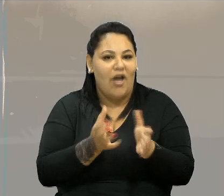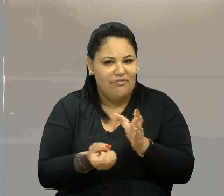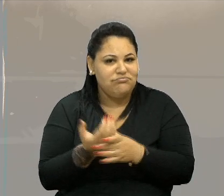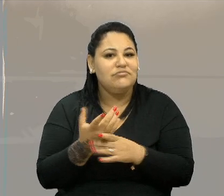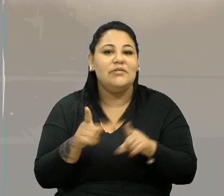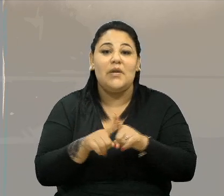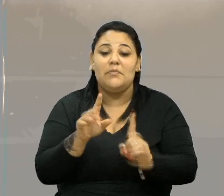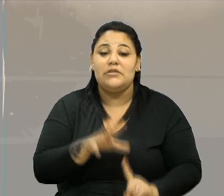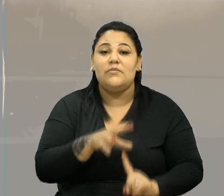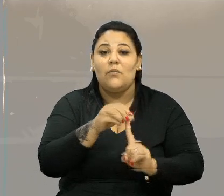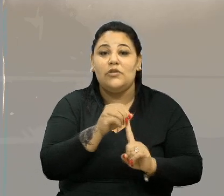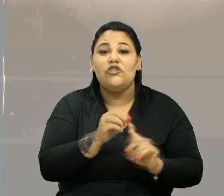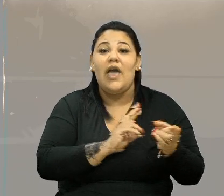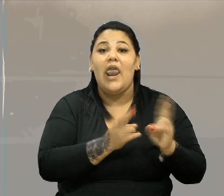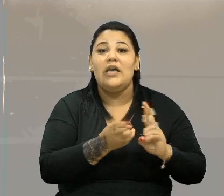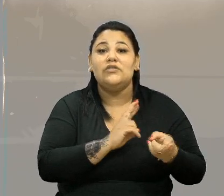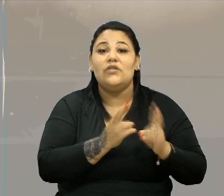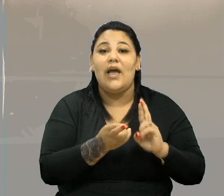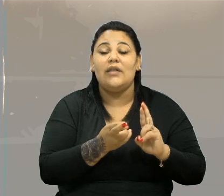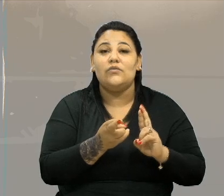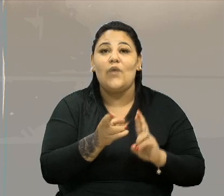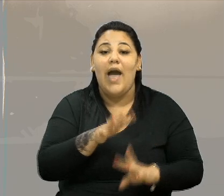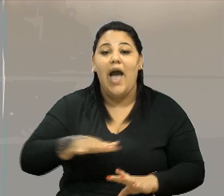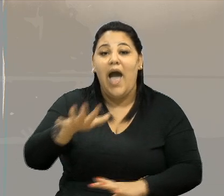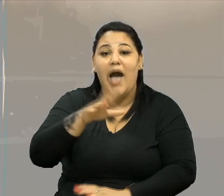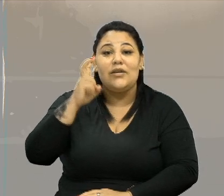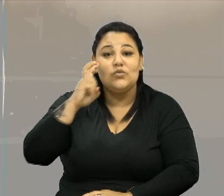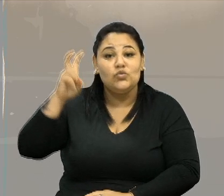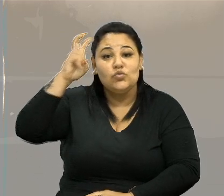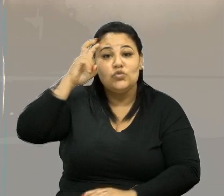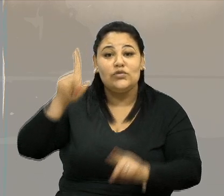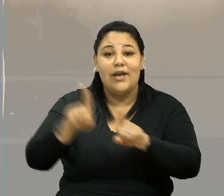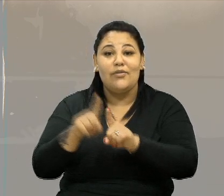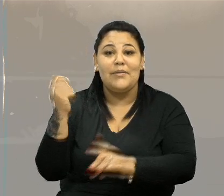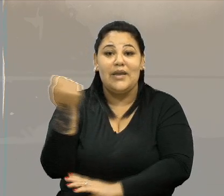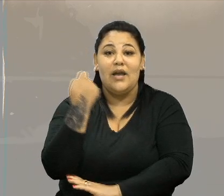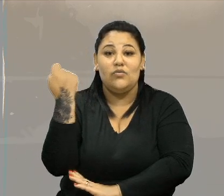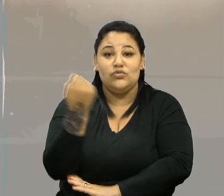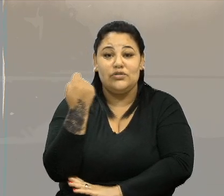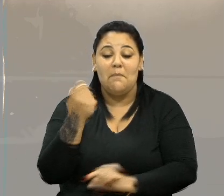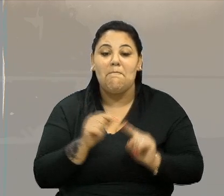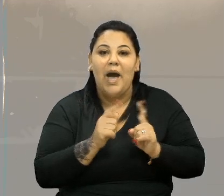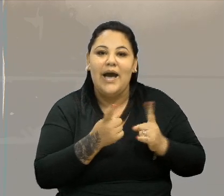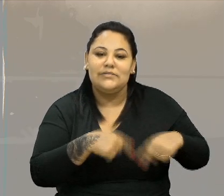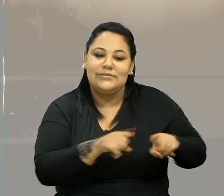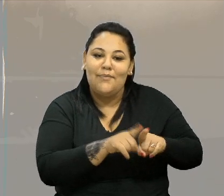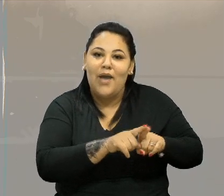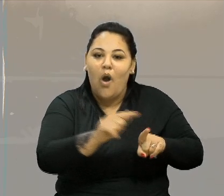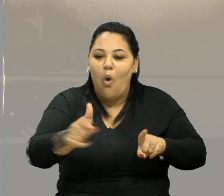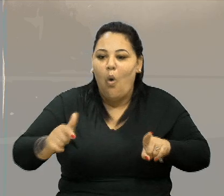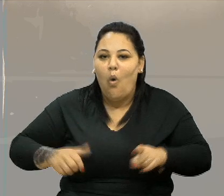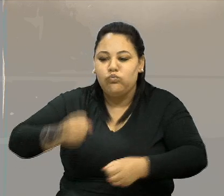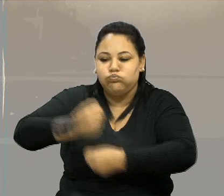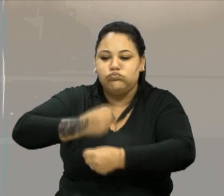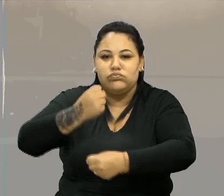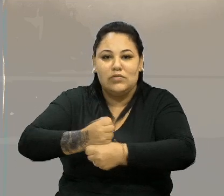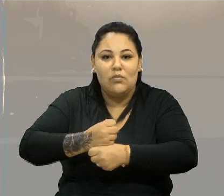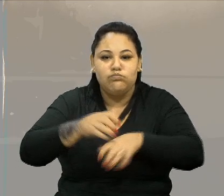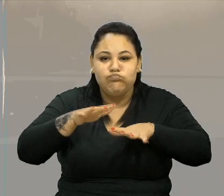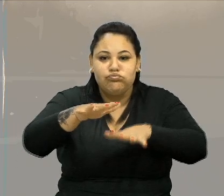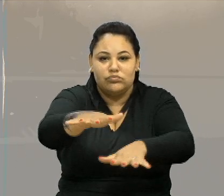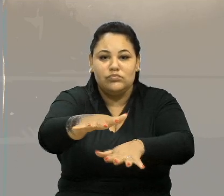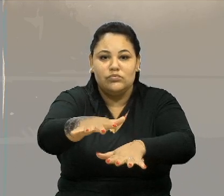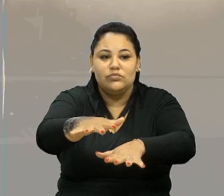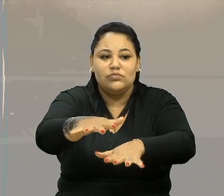principalmente sobre a questão cultural e do gaúcho, mas também outras obras sobre transporte rodoviário de